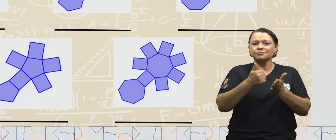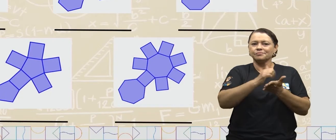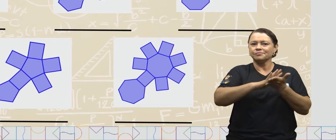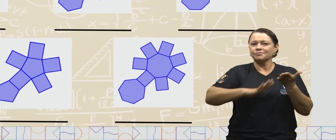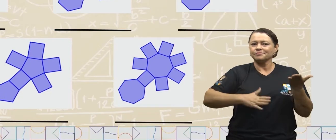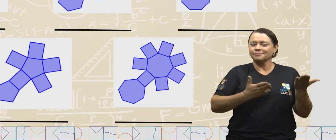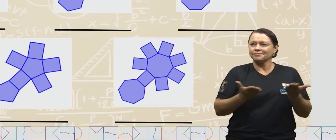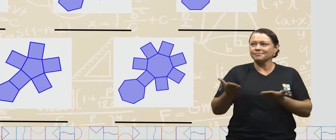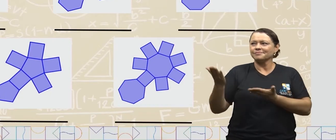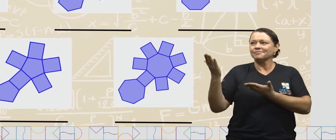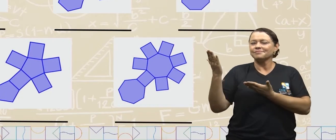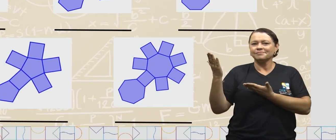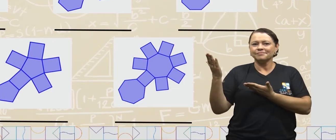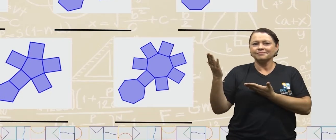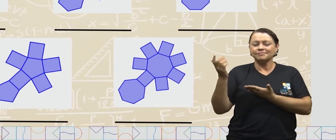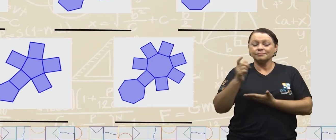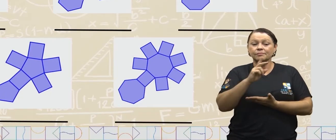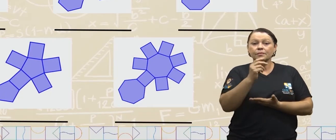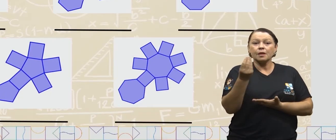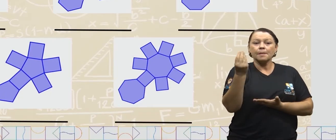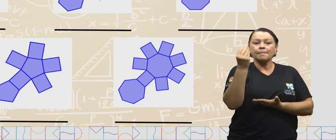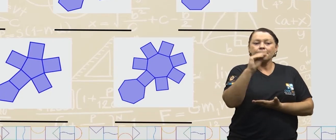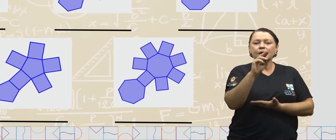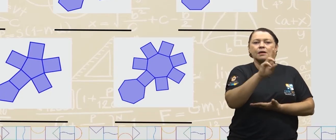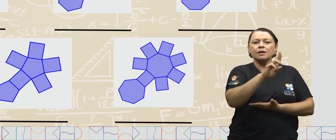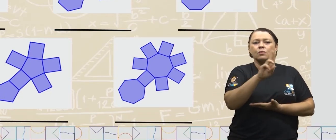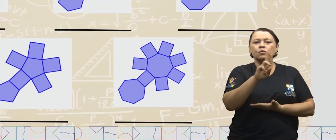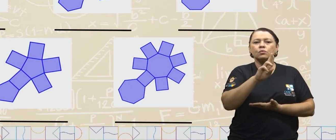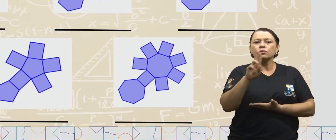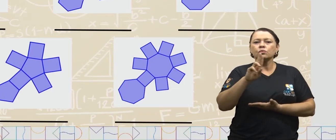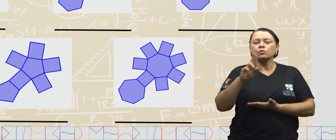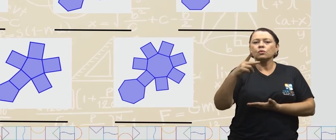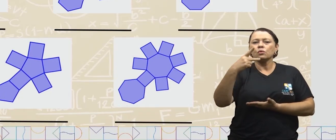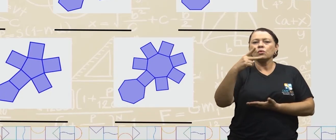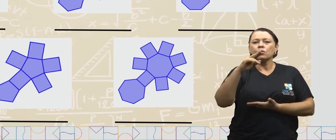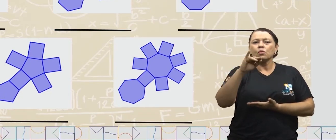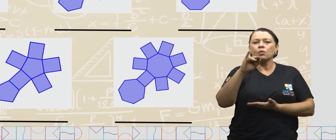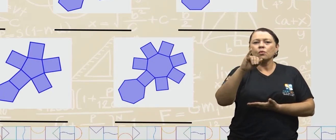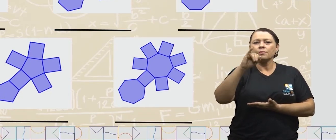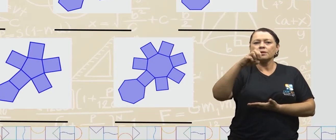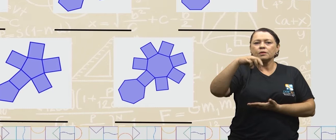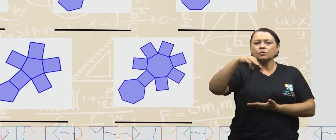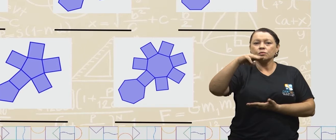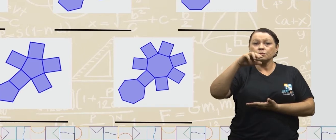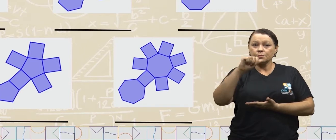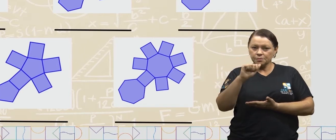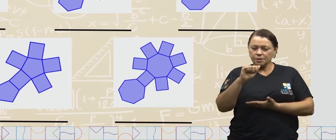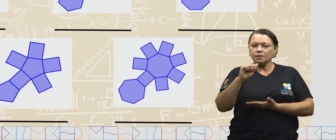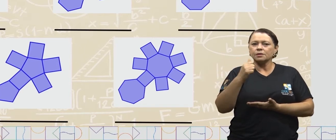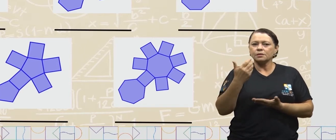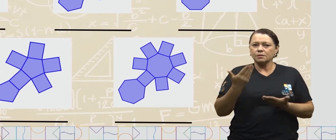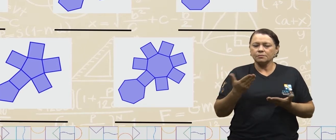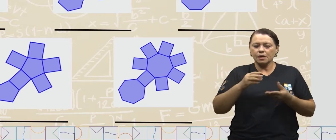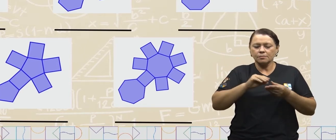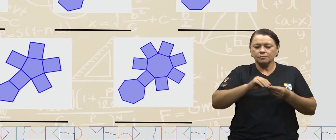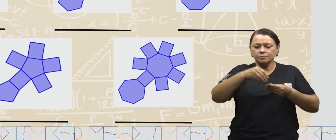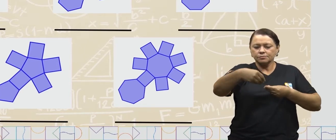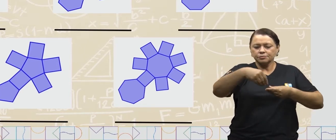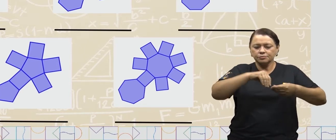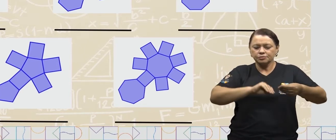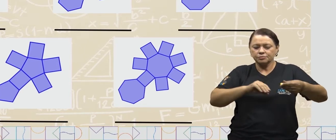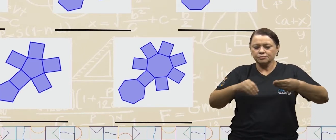Atividade número 1 na tela. Escreva o nome dos prismas planificados. Nós vamos escrever